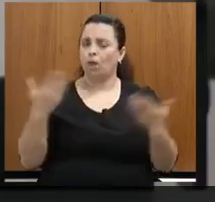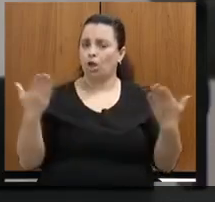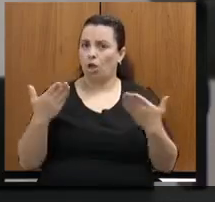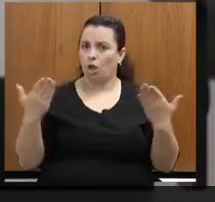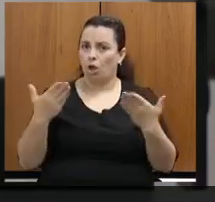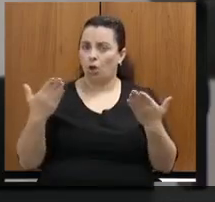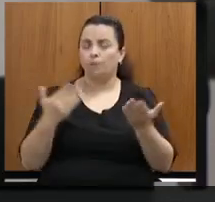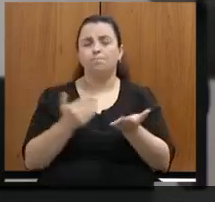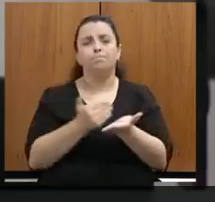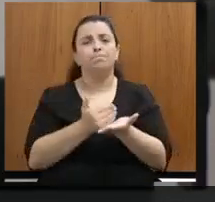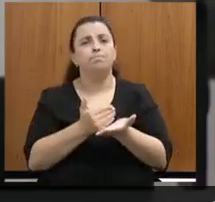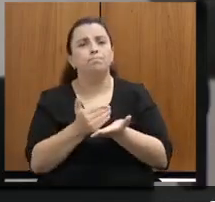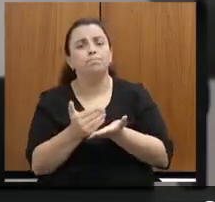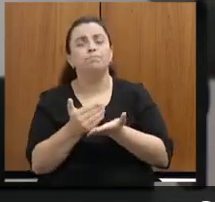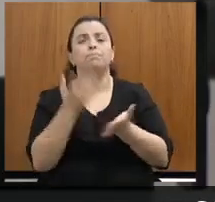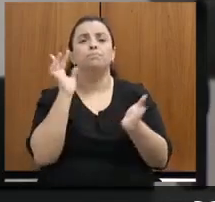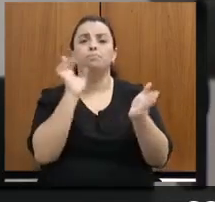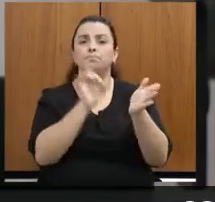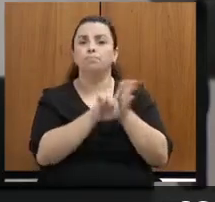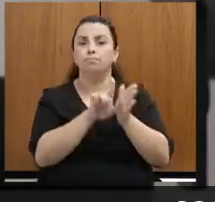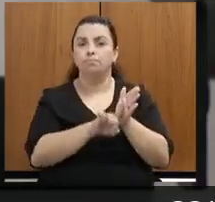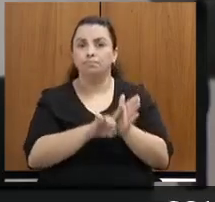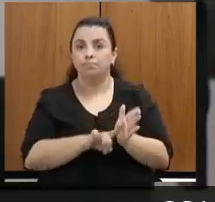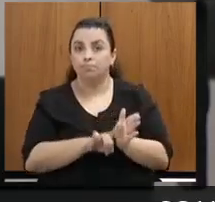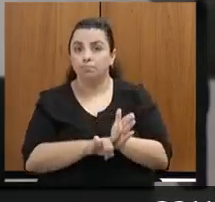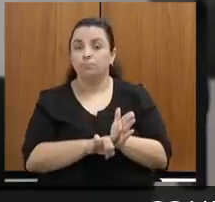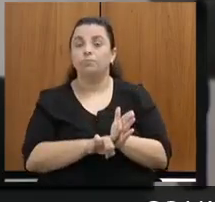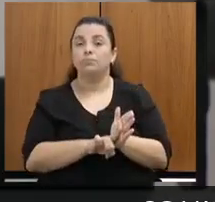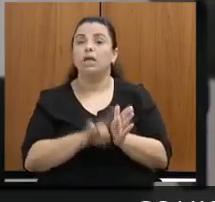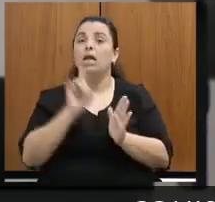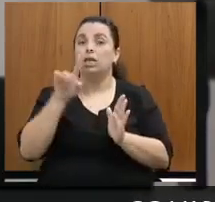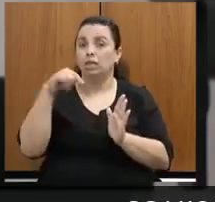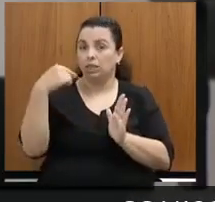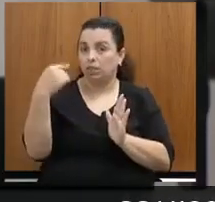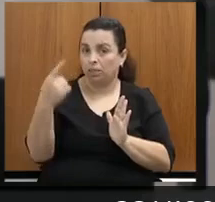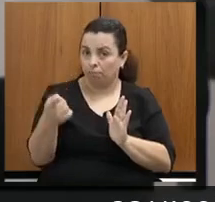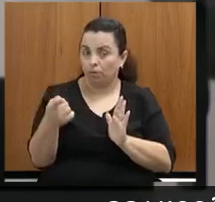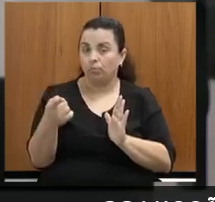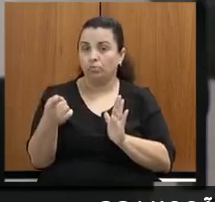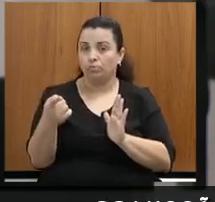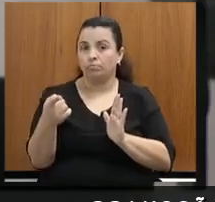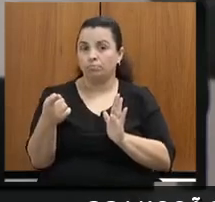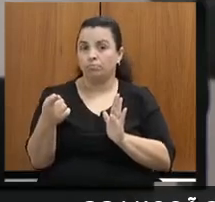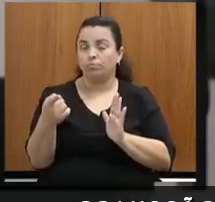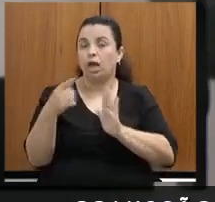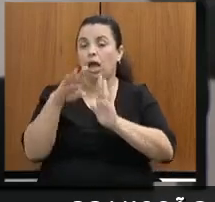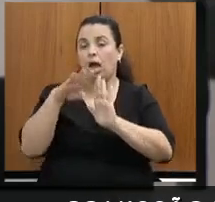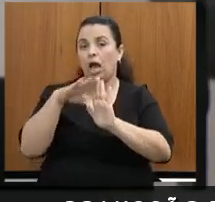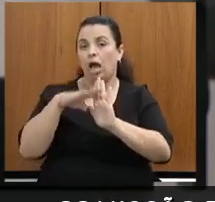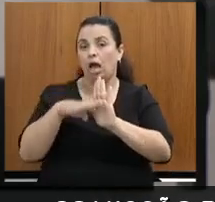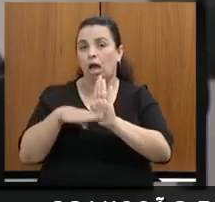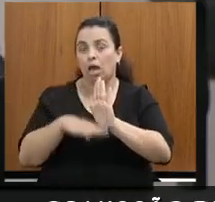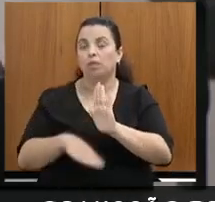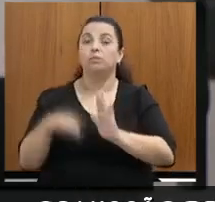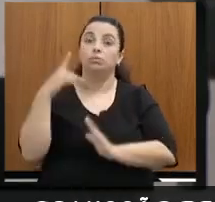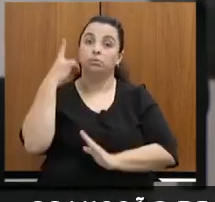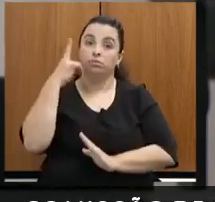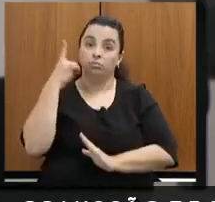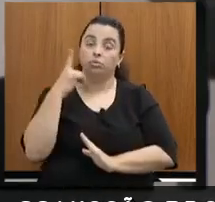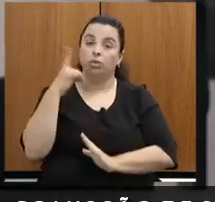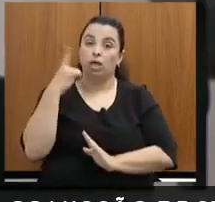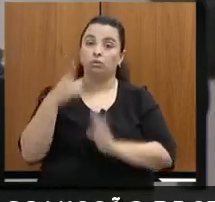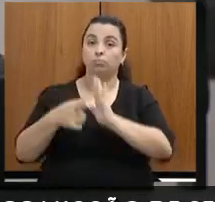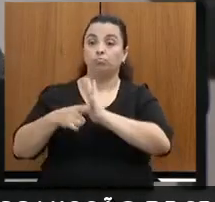algumas perguntas e em seguida conforme a lista de Deputados inscritos